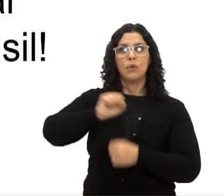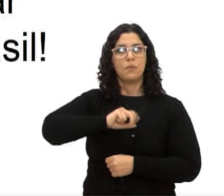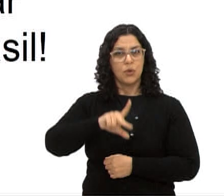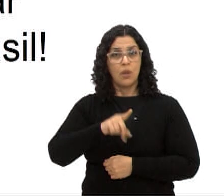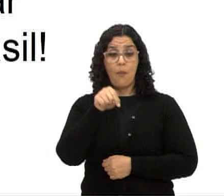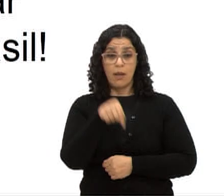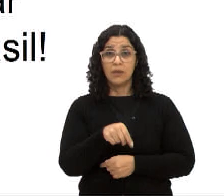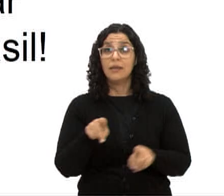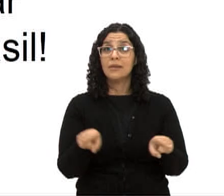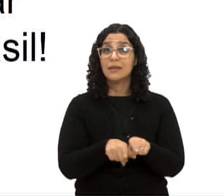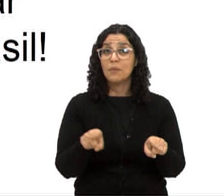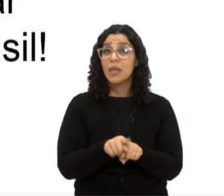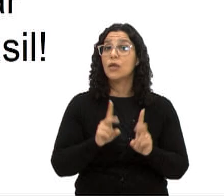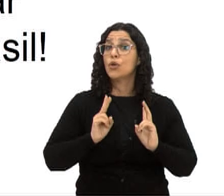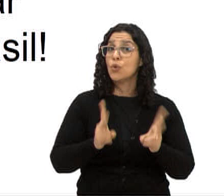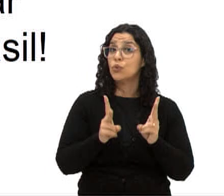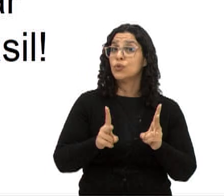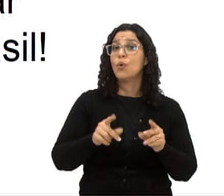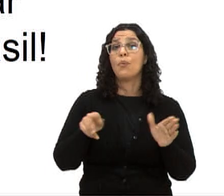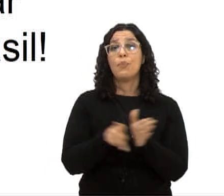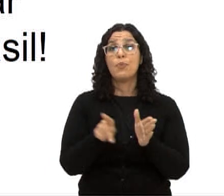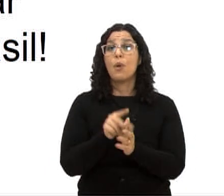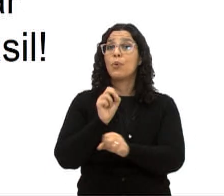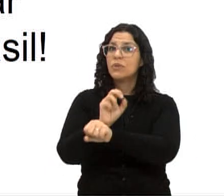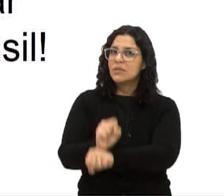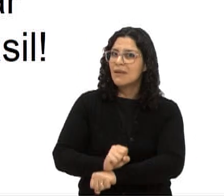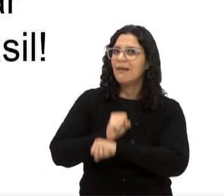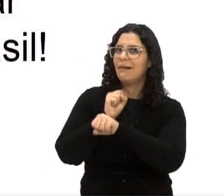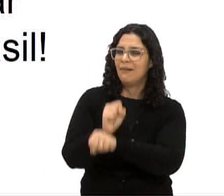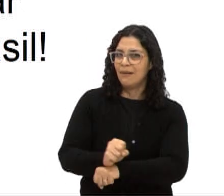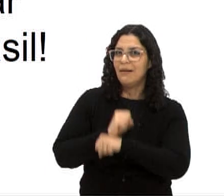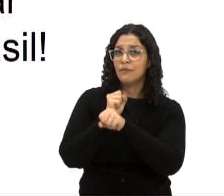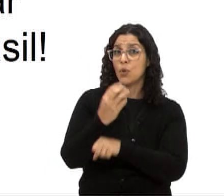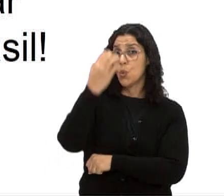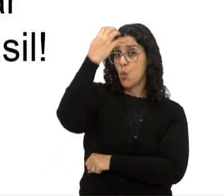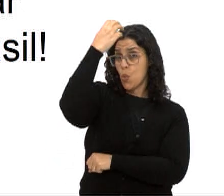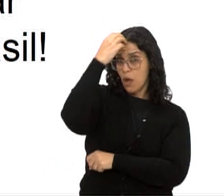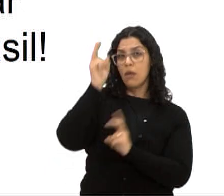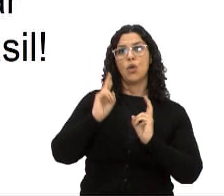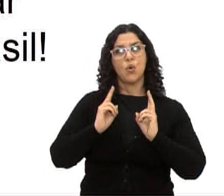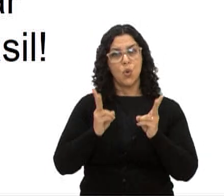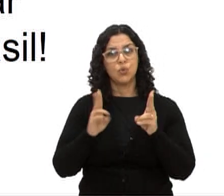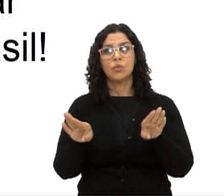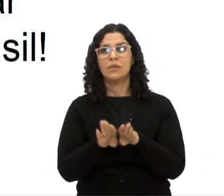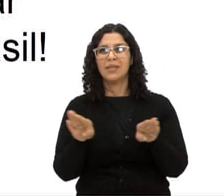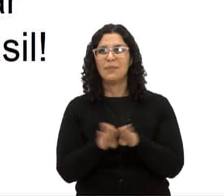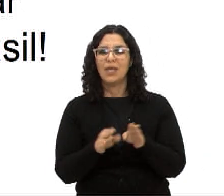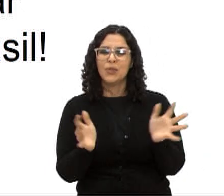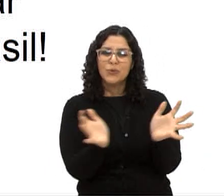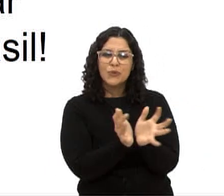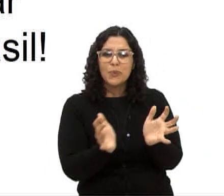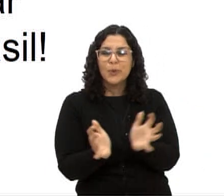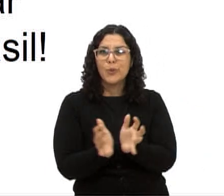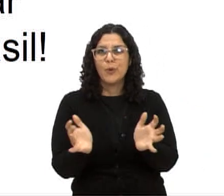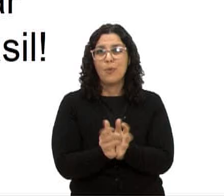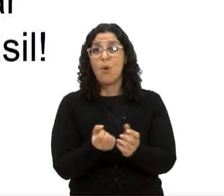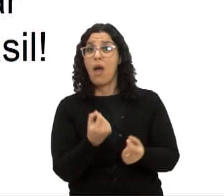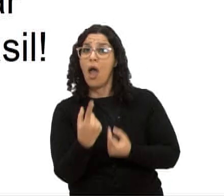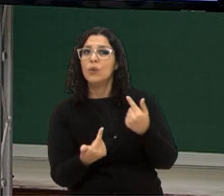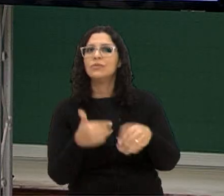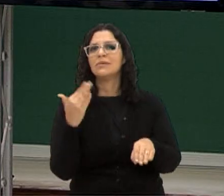Portugal, mantinha-se pós-emancipação política a escravidão, a monarquia e as limitações para o exercício da